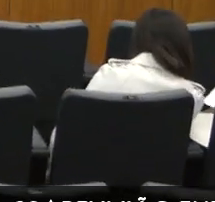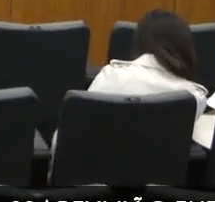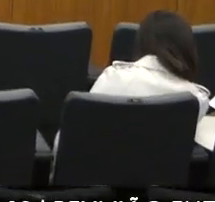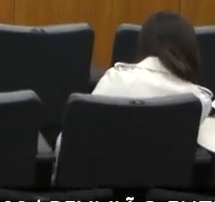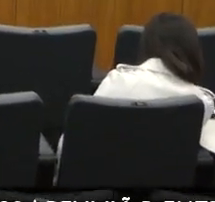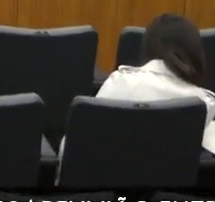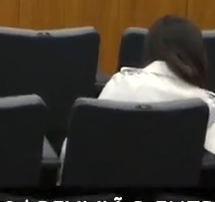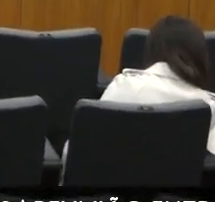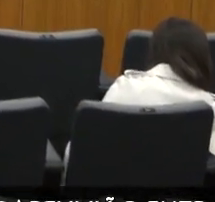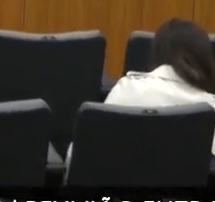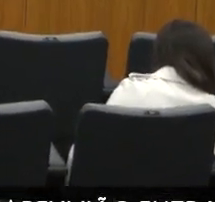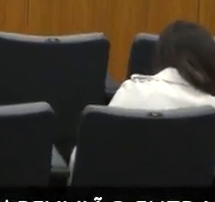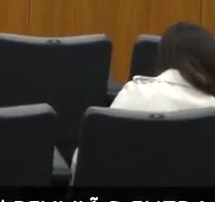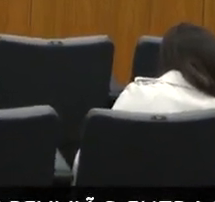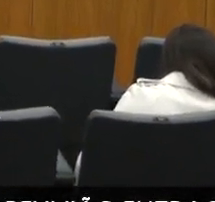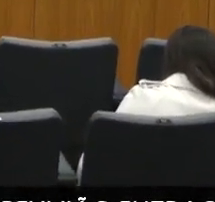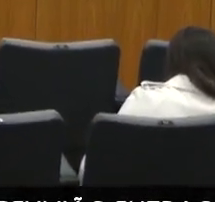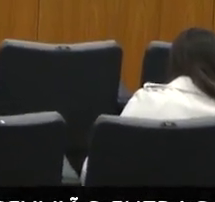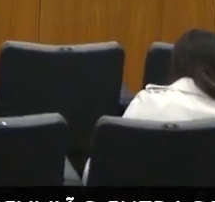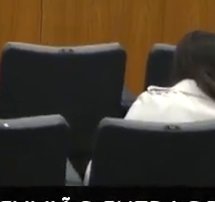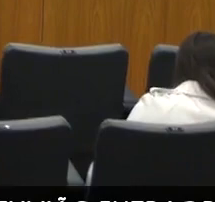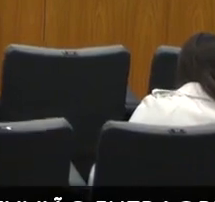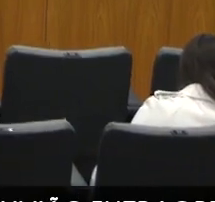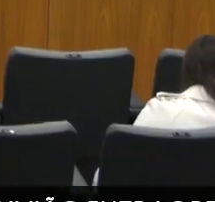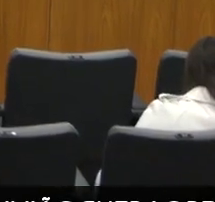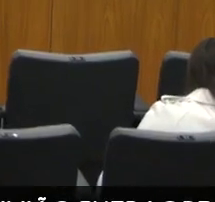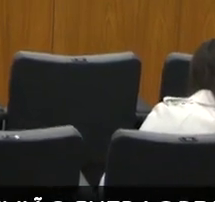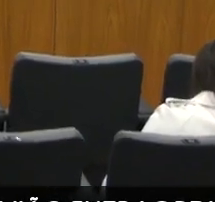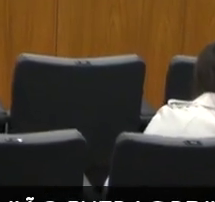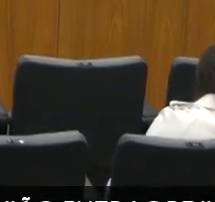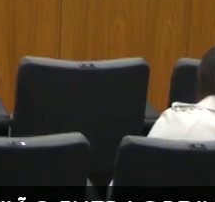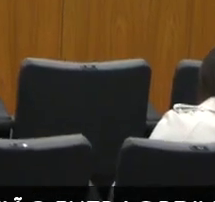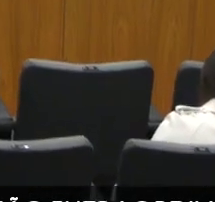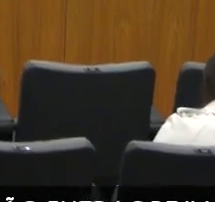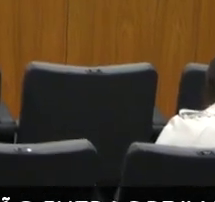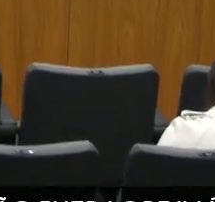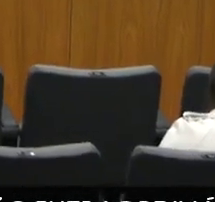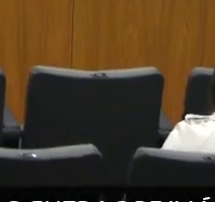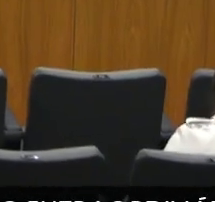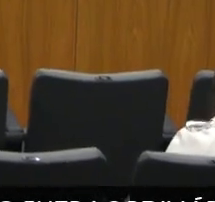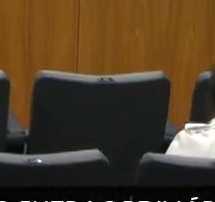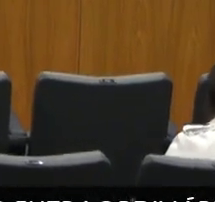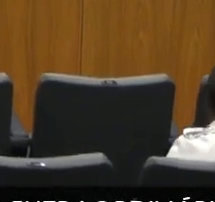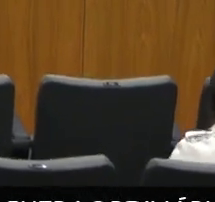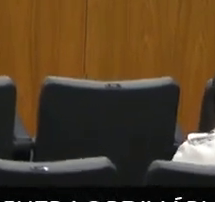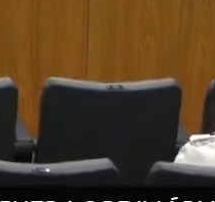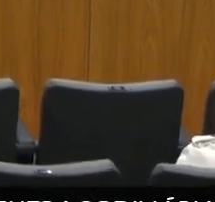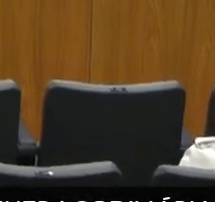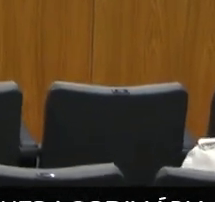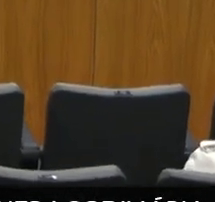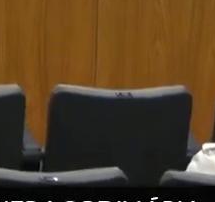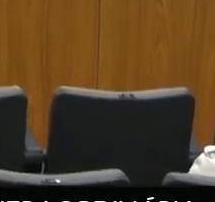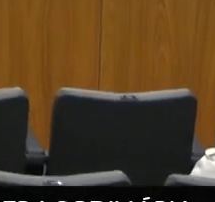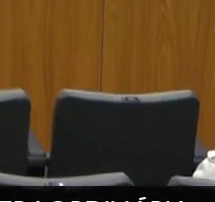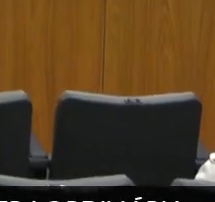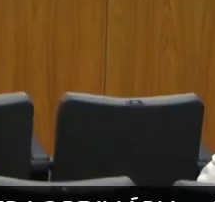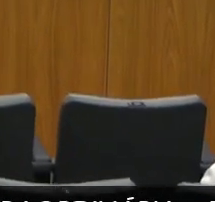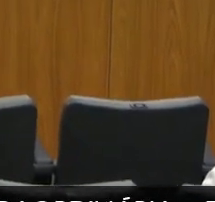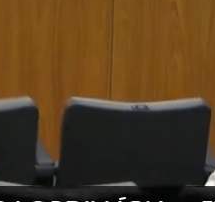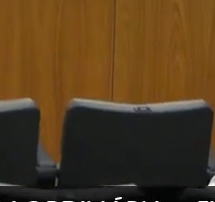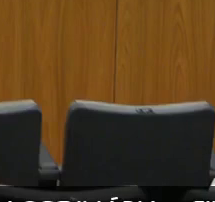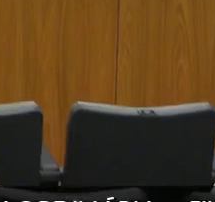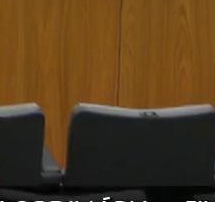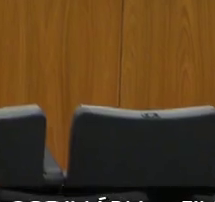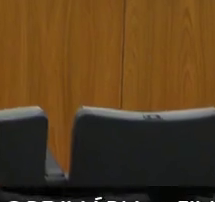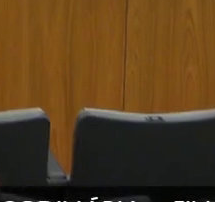e nessa de São José fiscaliza as autoridades convocados e formaram sobre a gestão de suas Áreas Considerando o período de 1º de Janeiro a 30